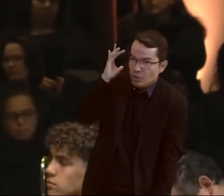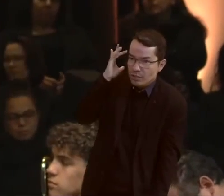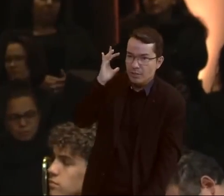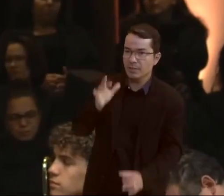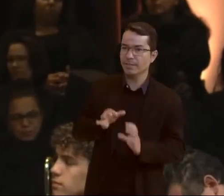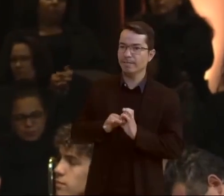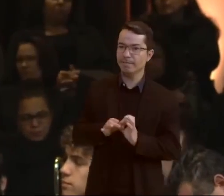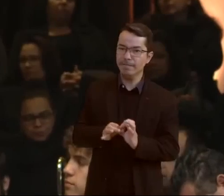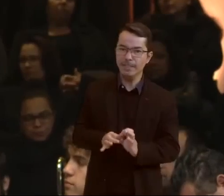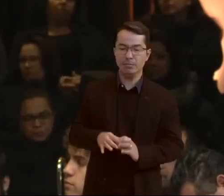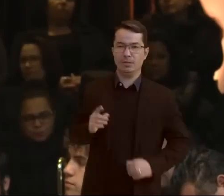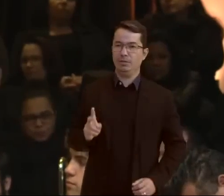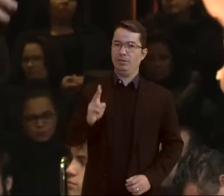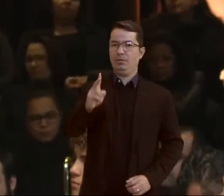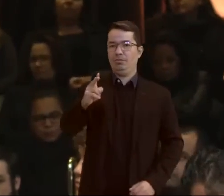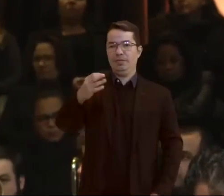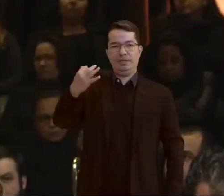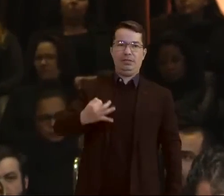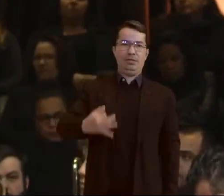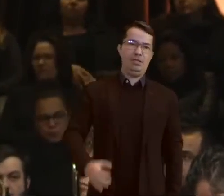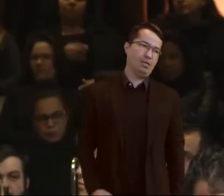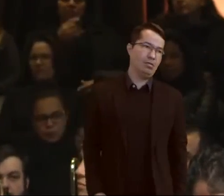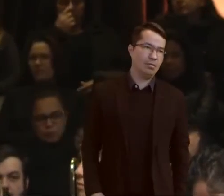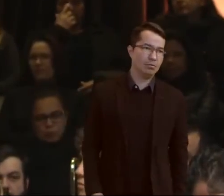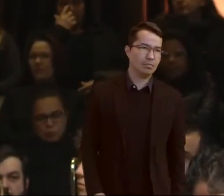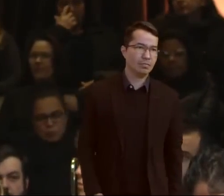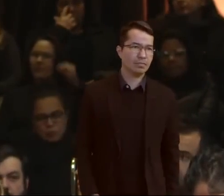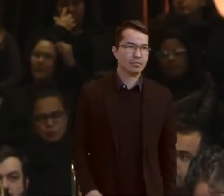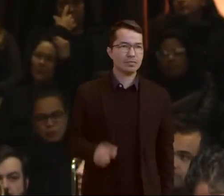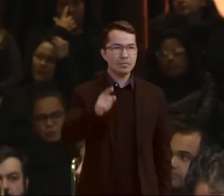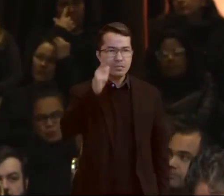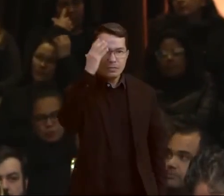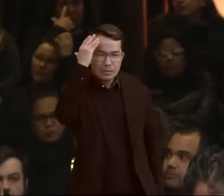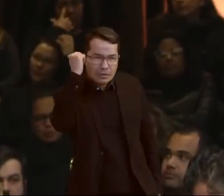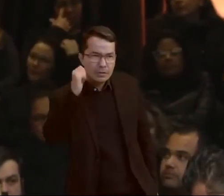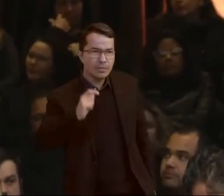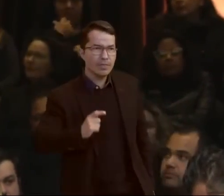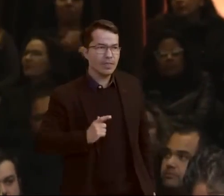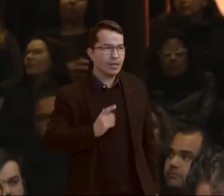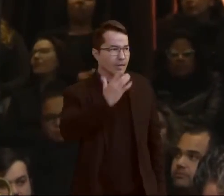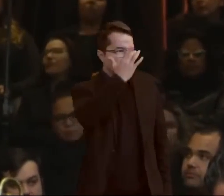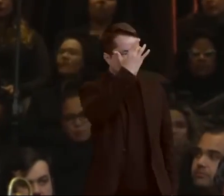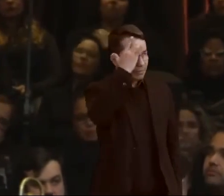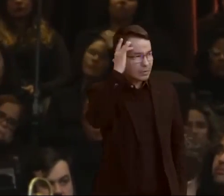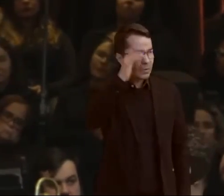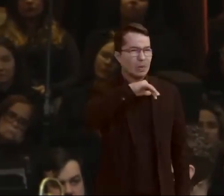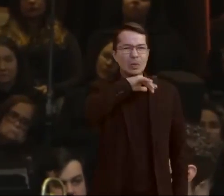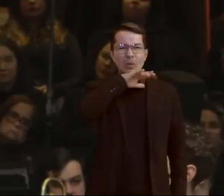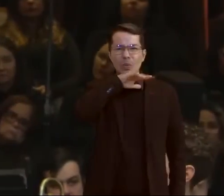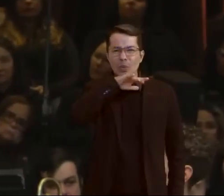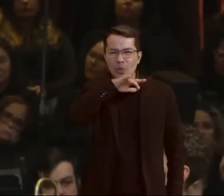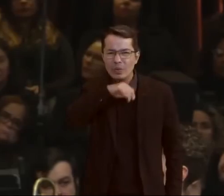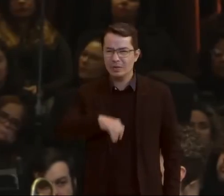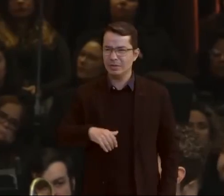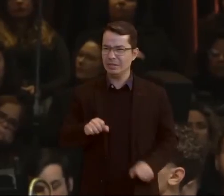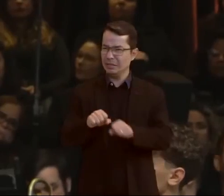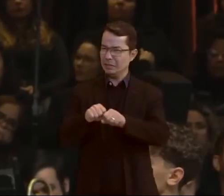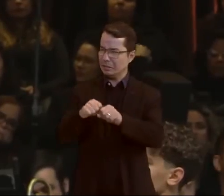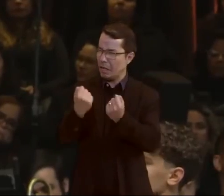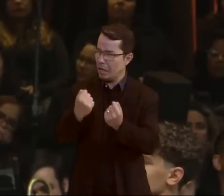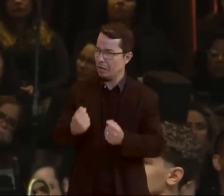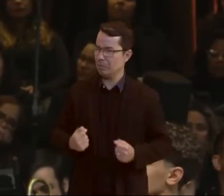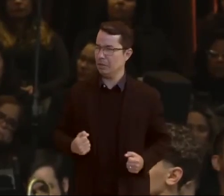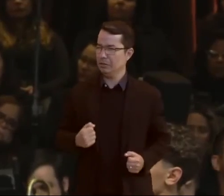imaturidade. Tem muita gente ruim, quebrada, machucada, porque o Senhor vai,